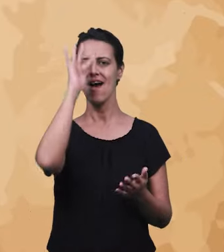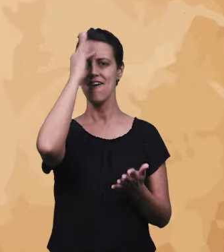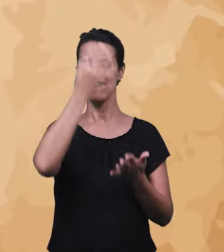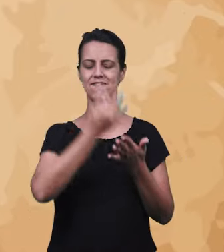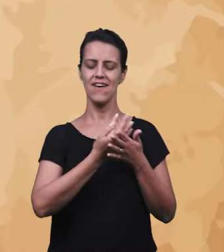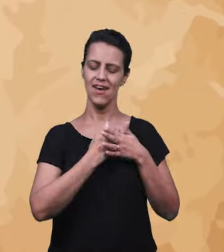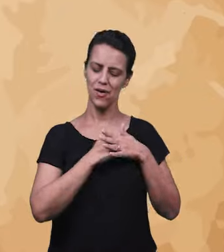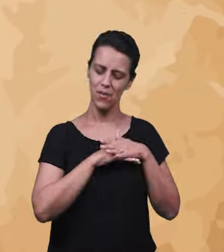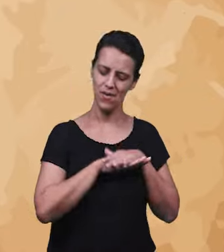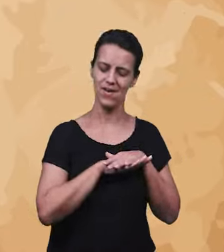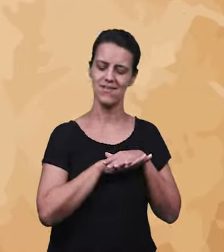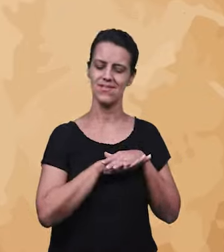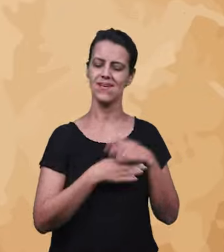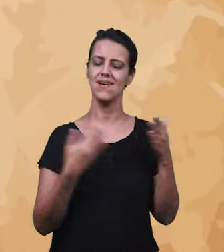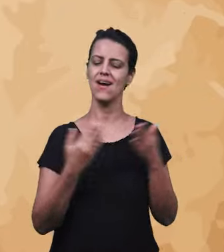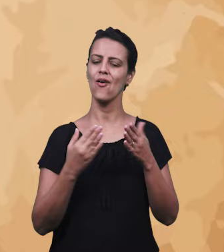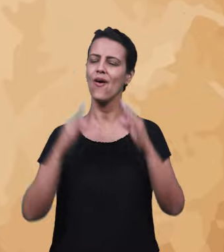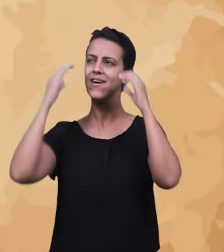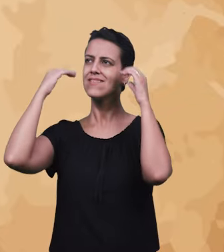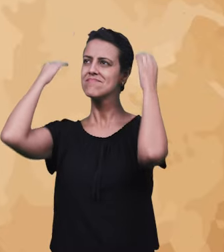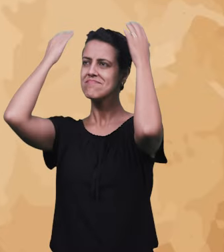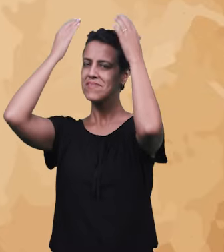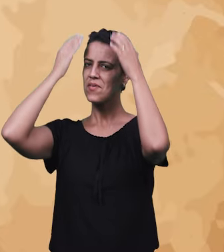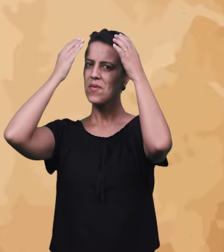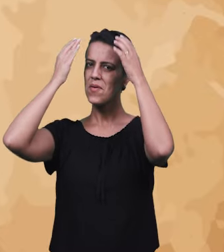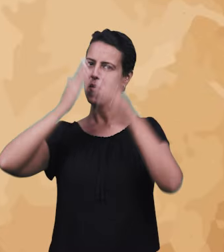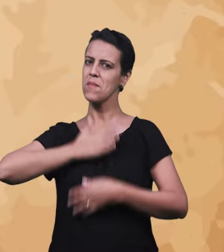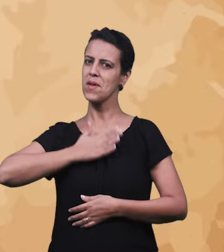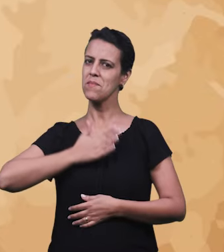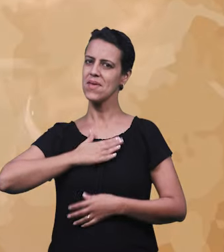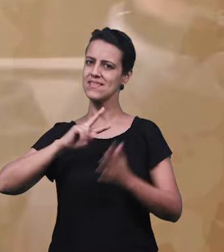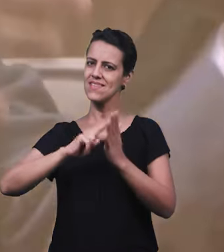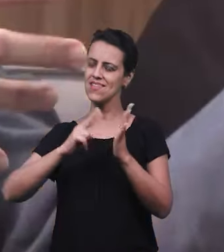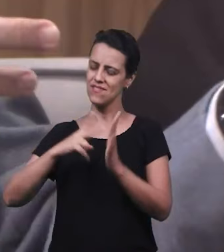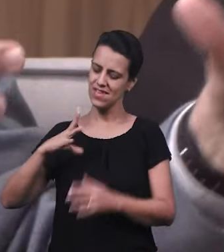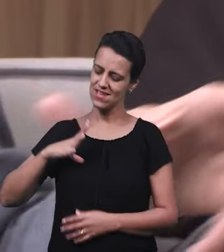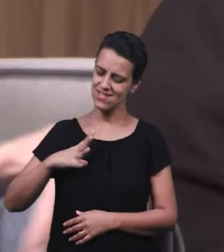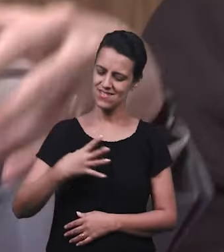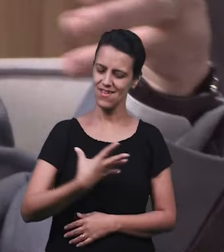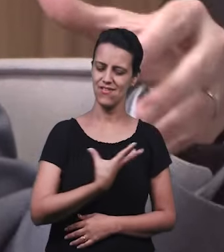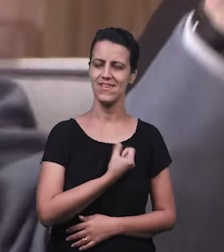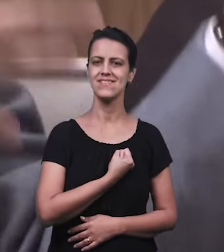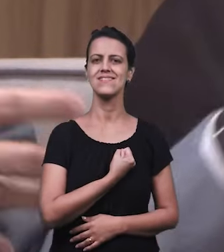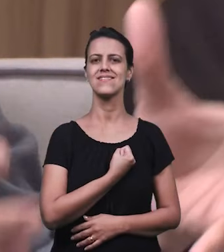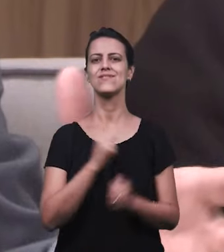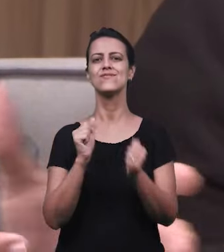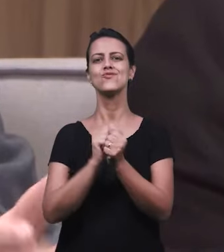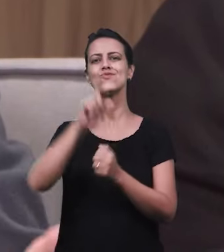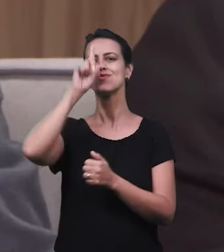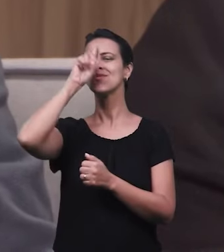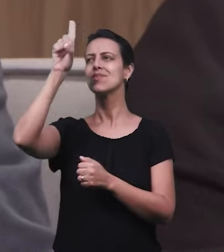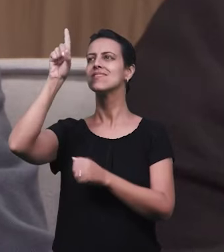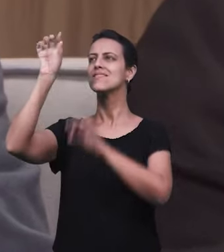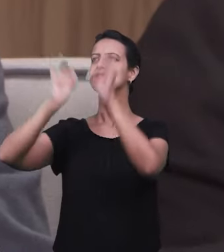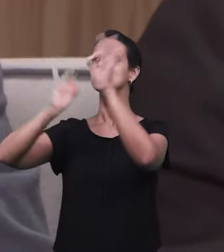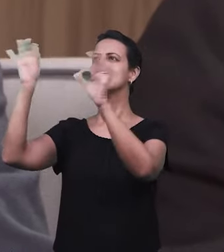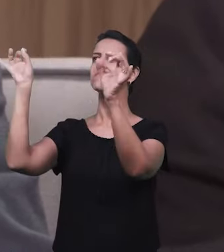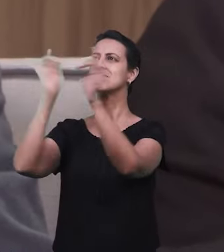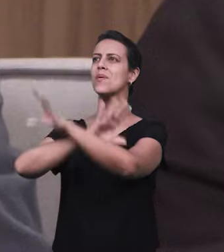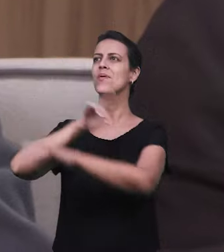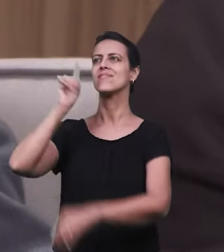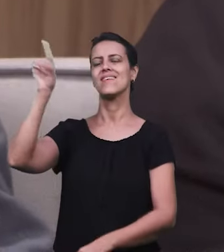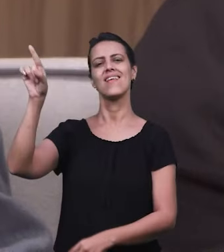fé. Desde agora a coroa da justiça, ou seja, a salvação, a morada eterna com Deus, me